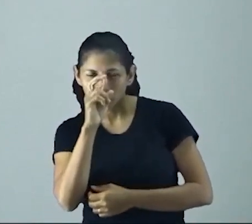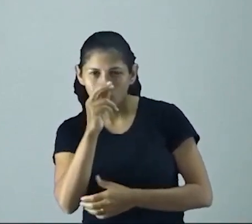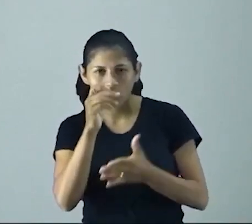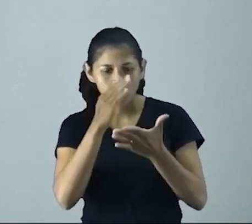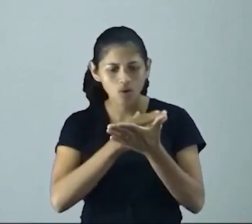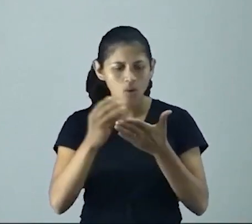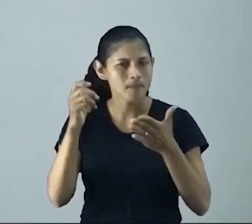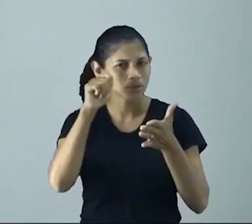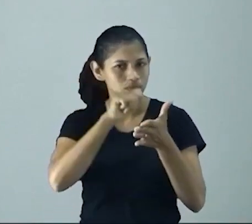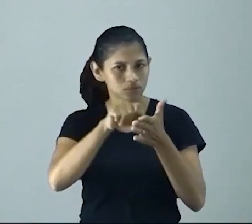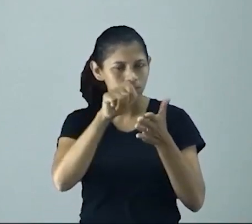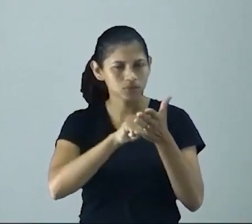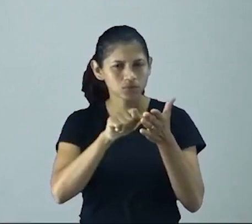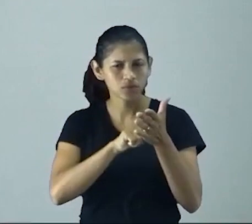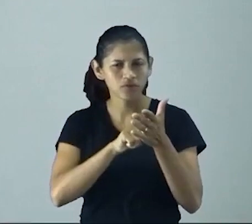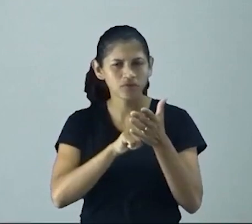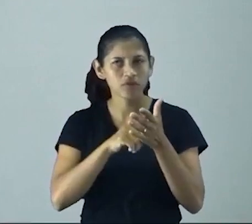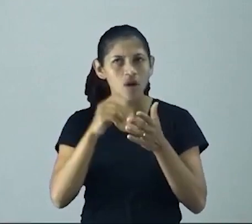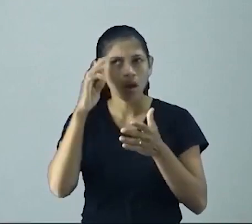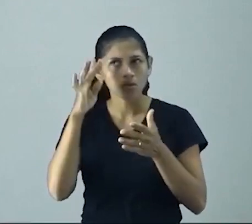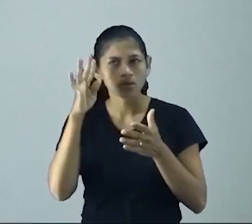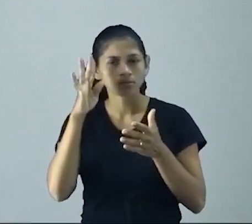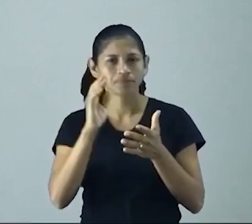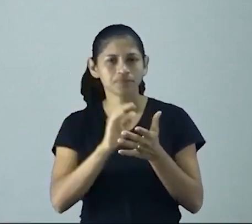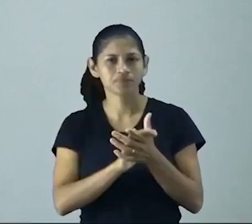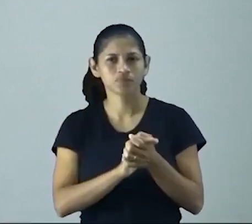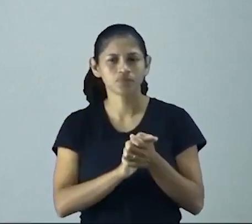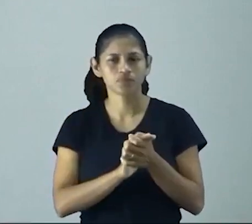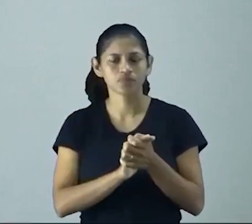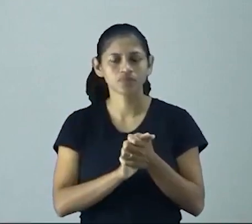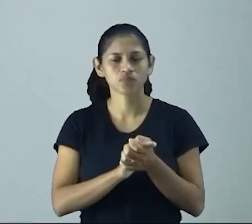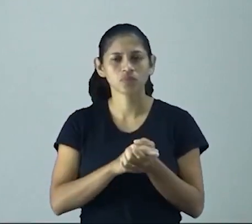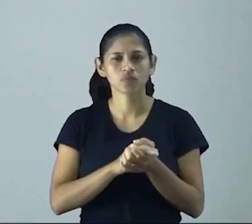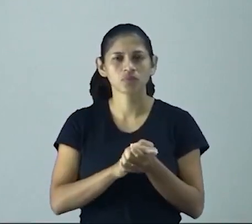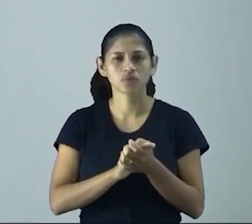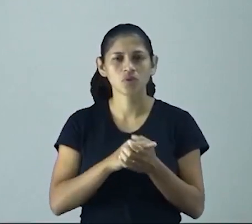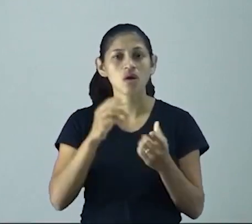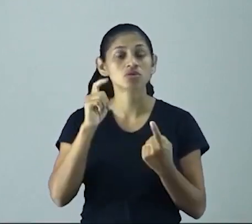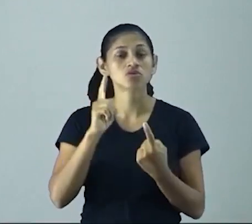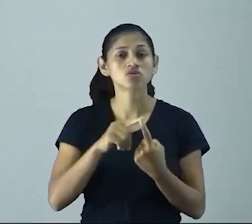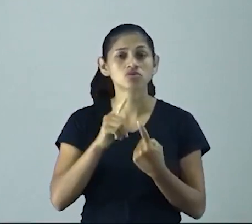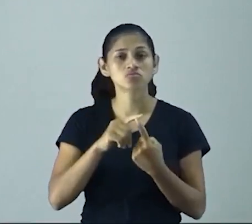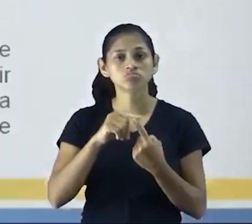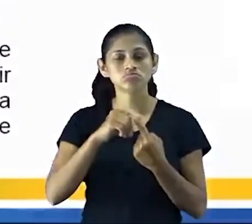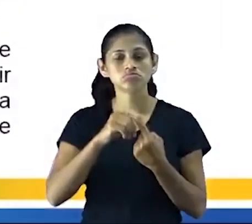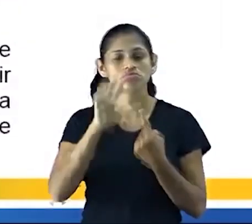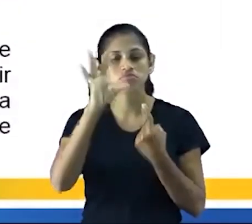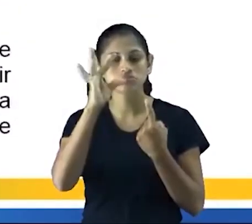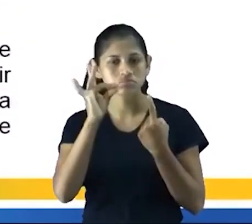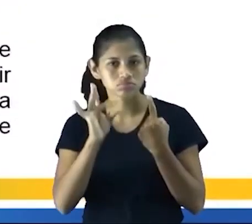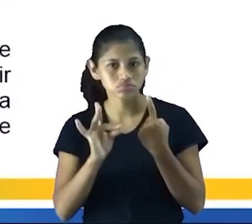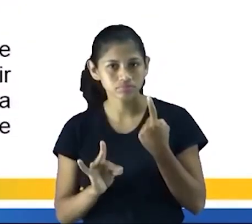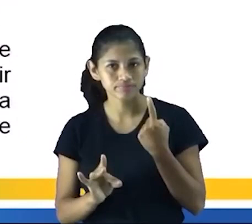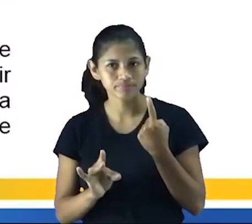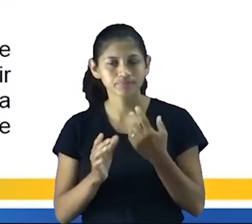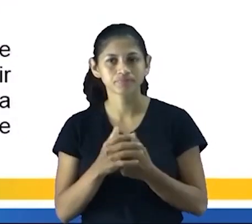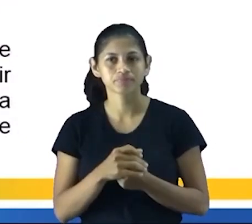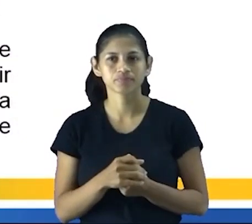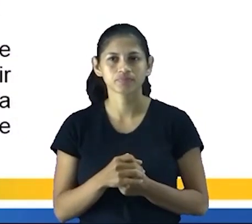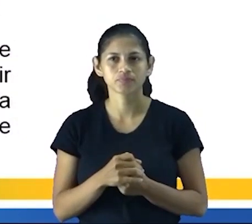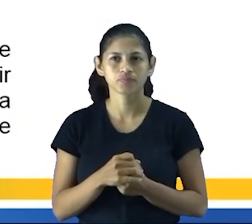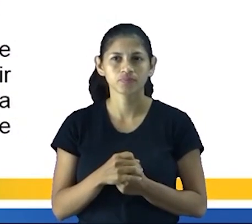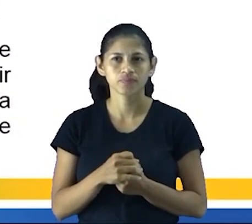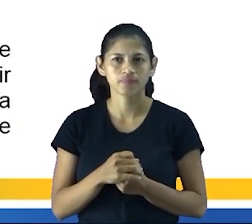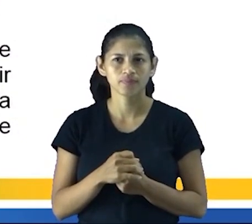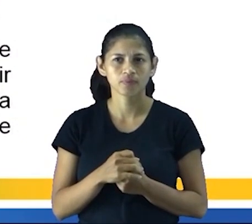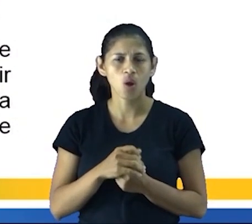você pensou. Então vamos ver os tipos de descrição, Nós temos a objetiva e a subjetiva.